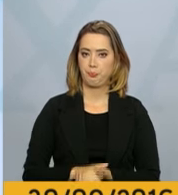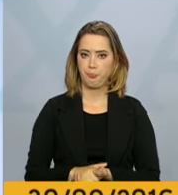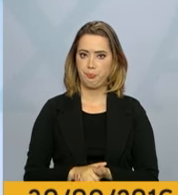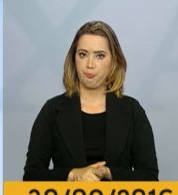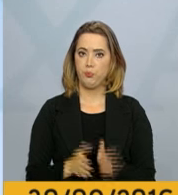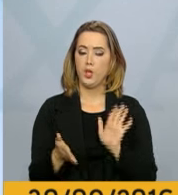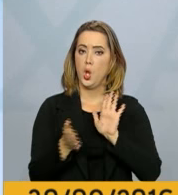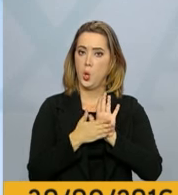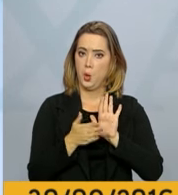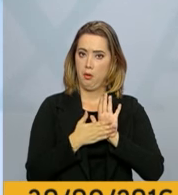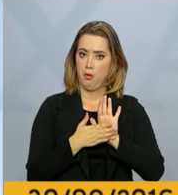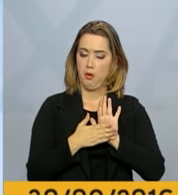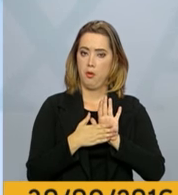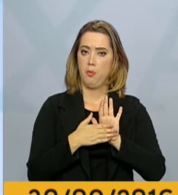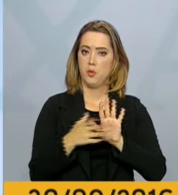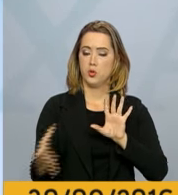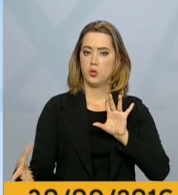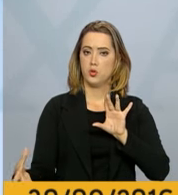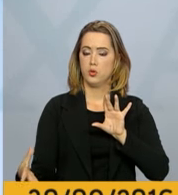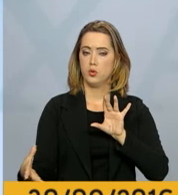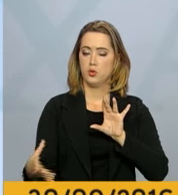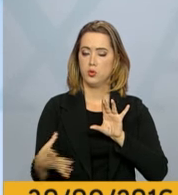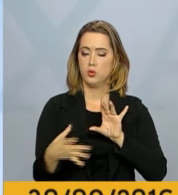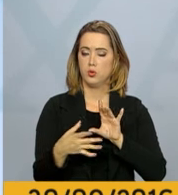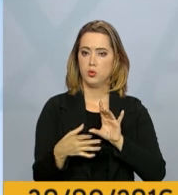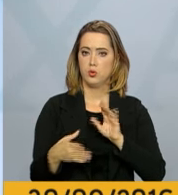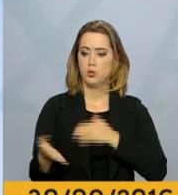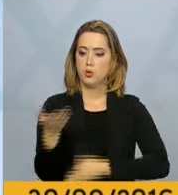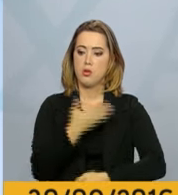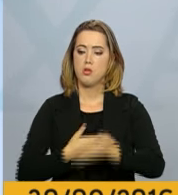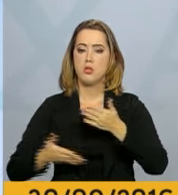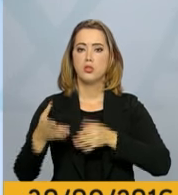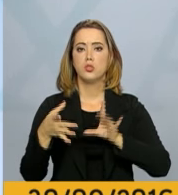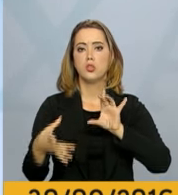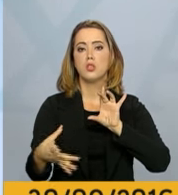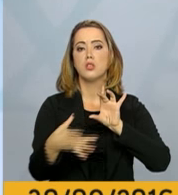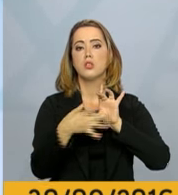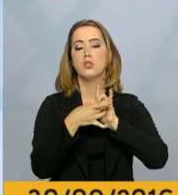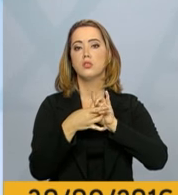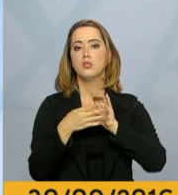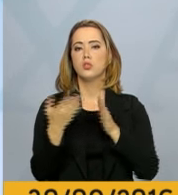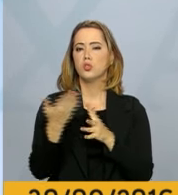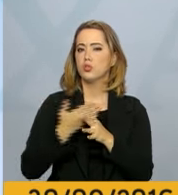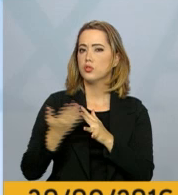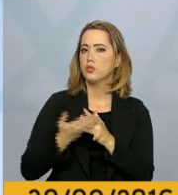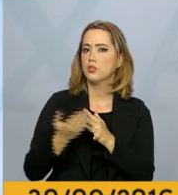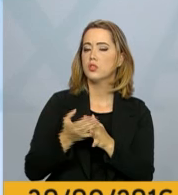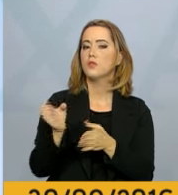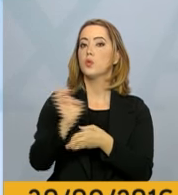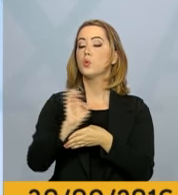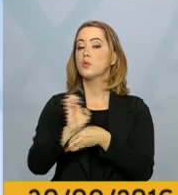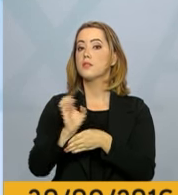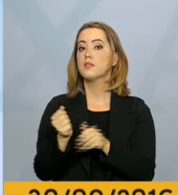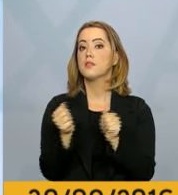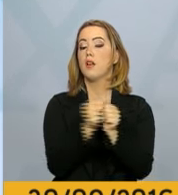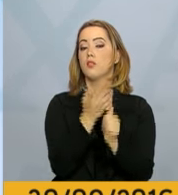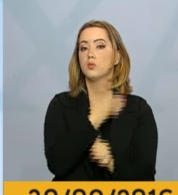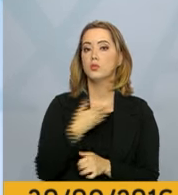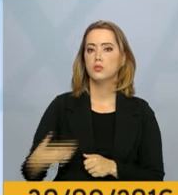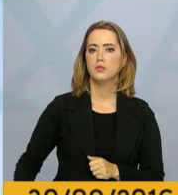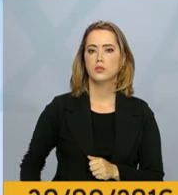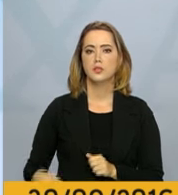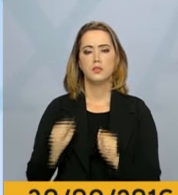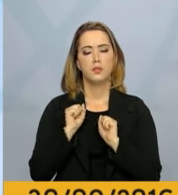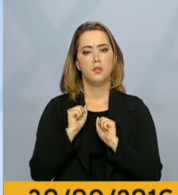de repactuação da dívida dos estados possibilitará uma reorganização das